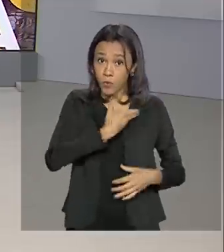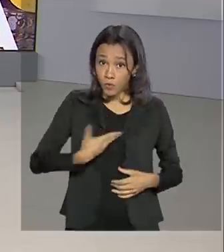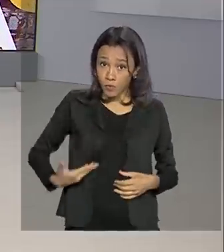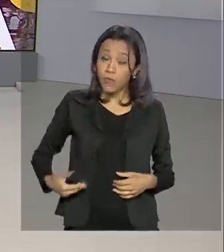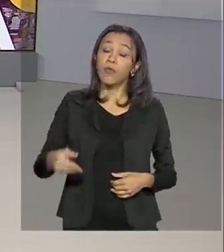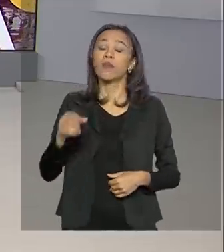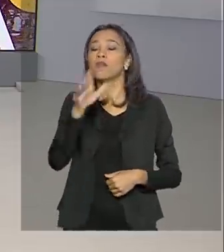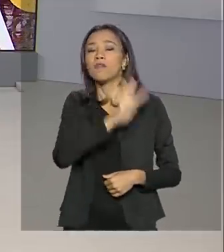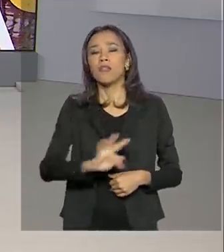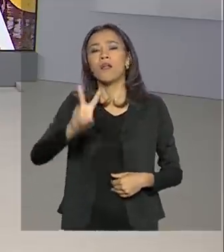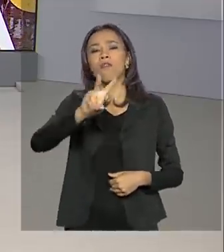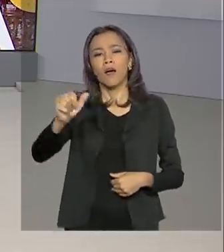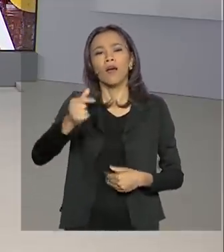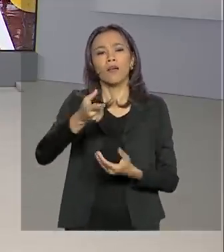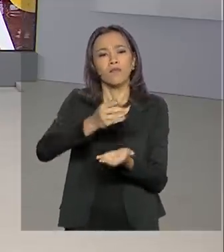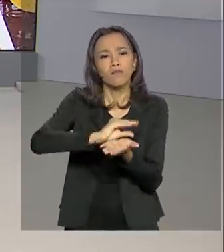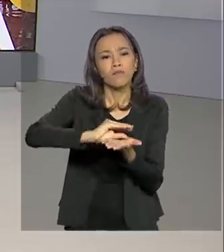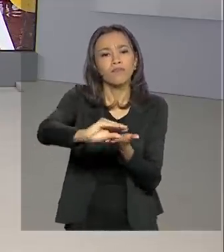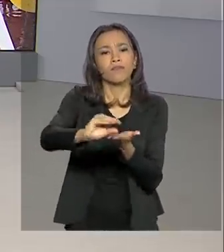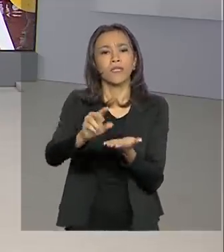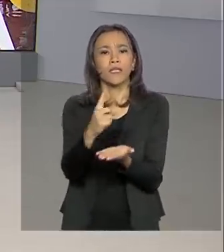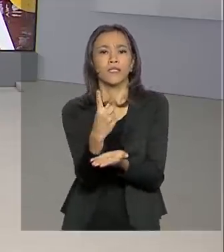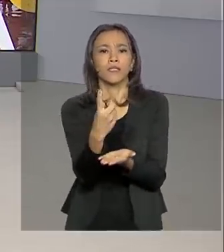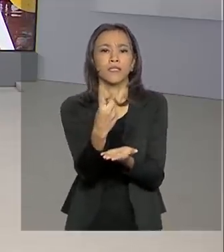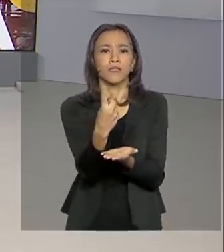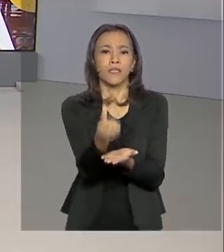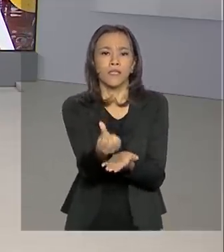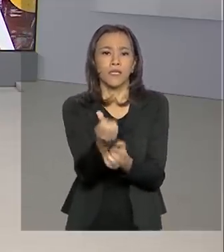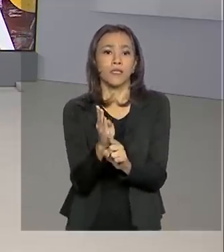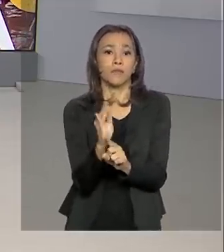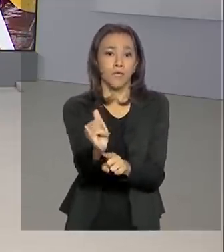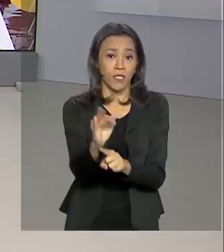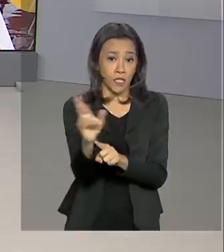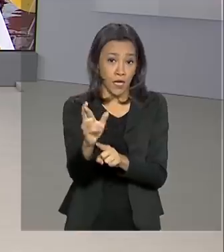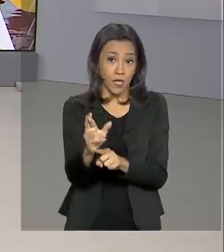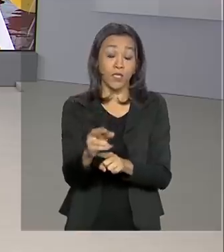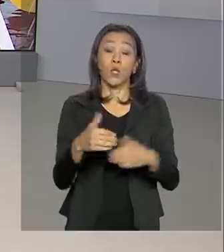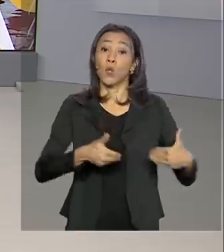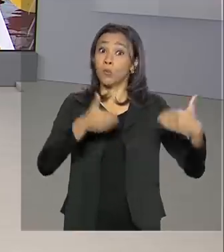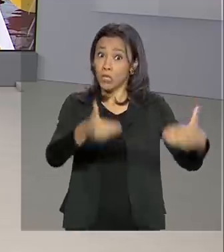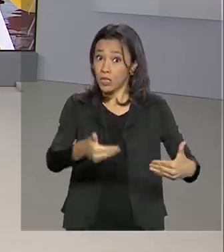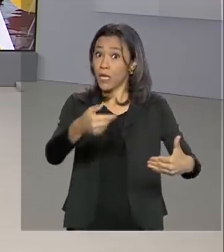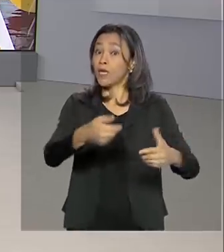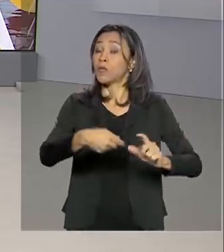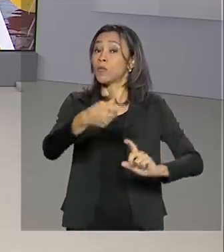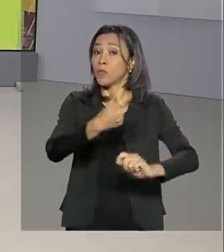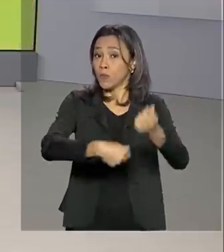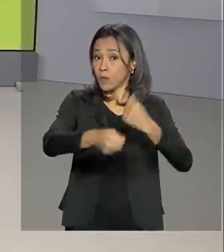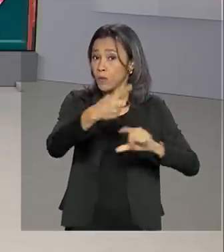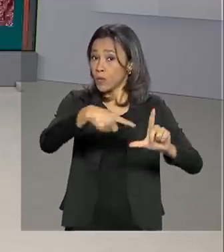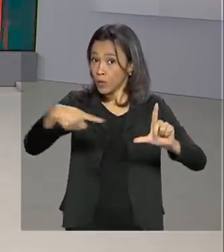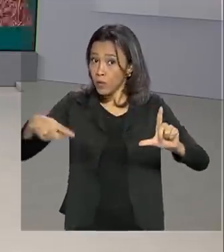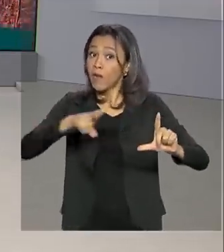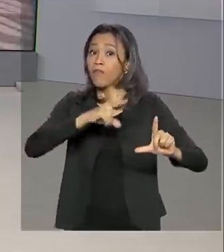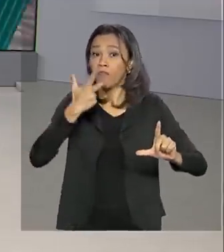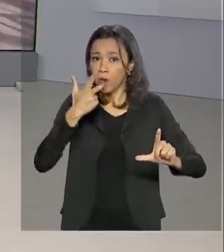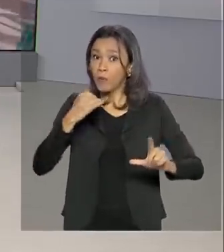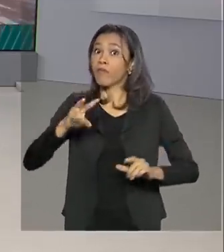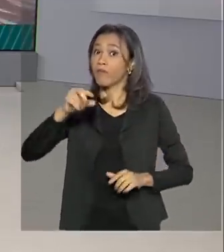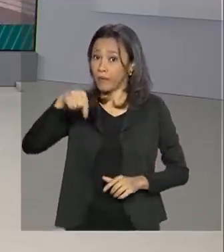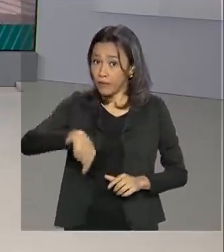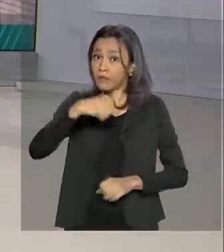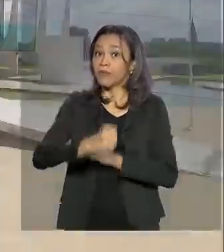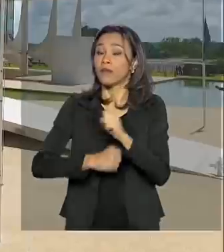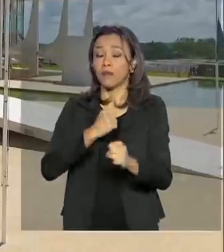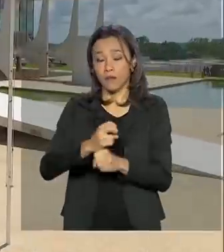liberar R$ 16 bilhões. O Ministério da Economia divulgou ainda aumento no déficit das contas públicas este